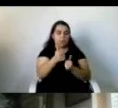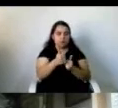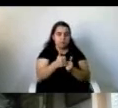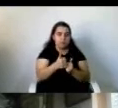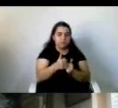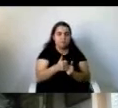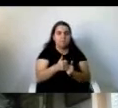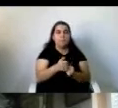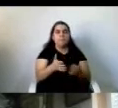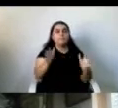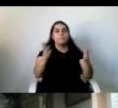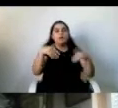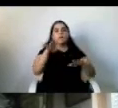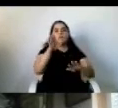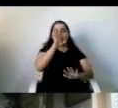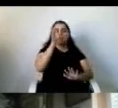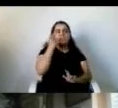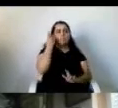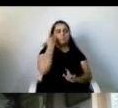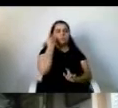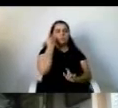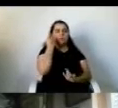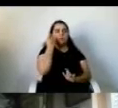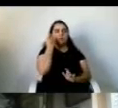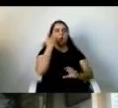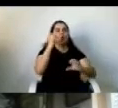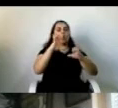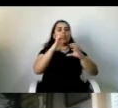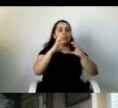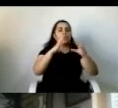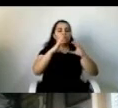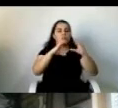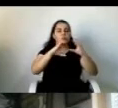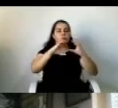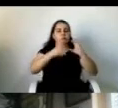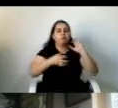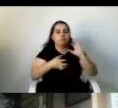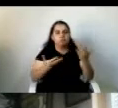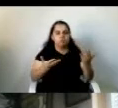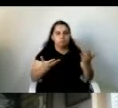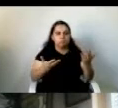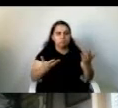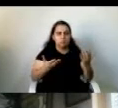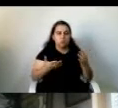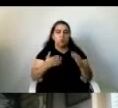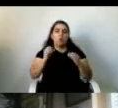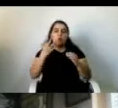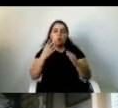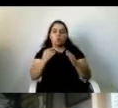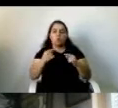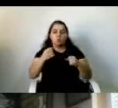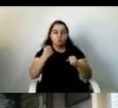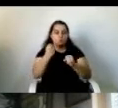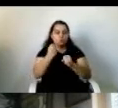se pensarmos, por exemplo, na falta de acessibilidade de comunicação, e pensarmos naquilo que é o atendimento dos